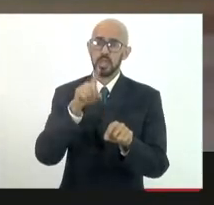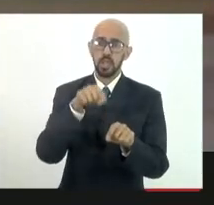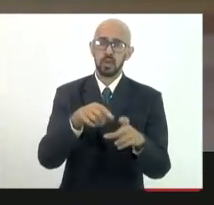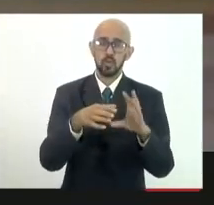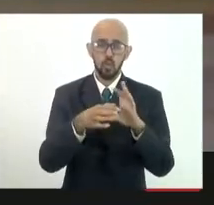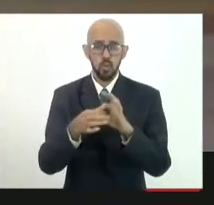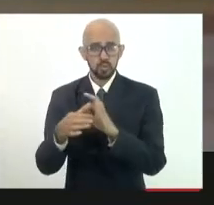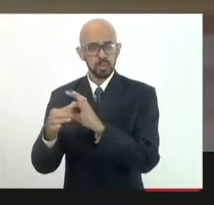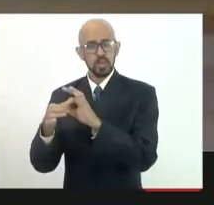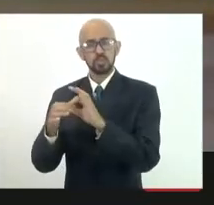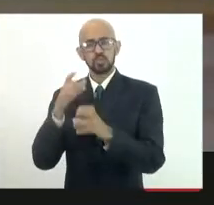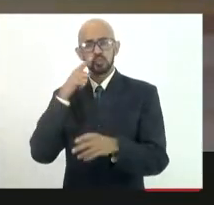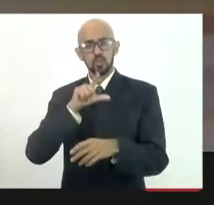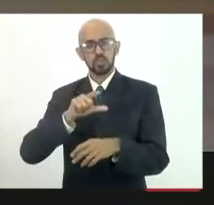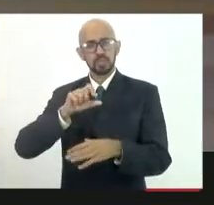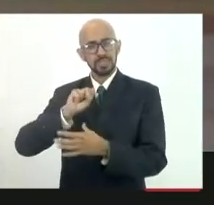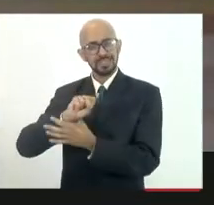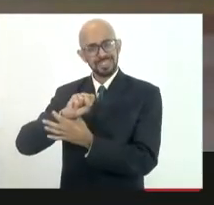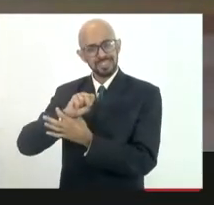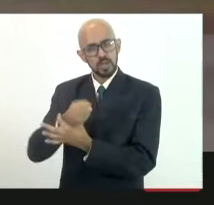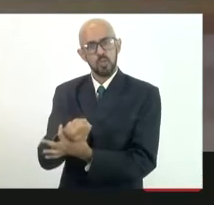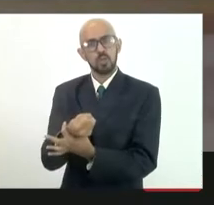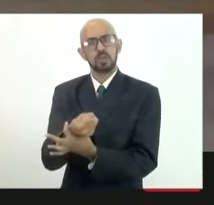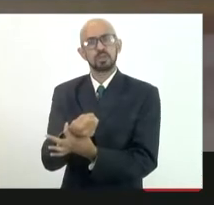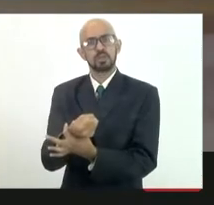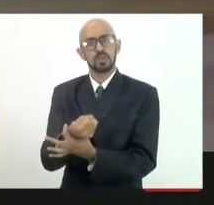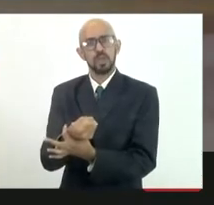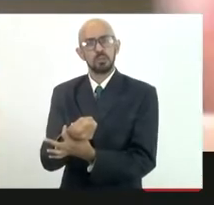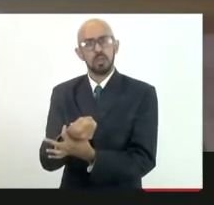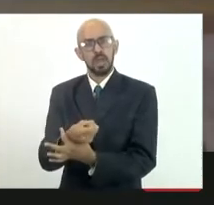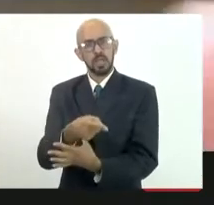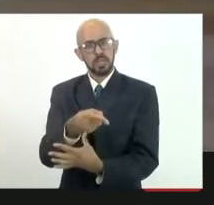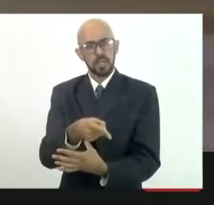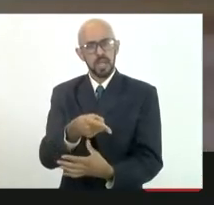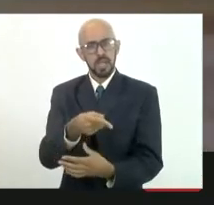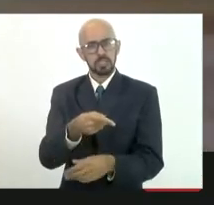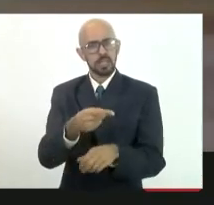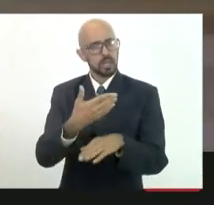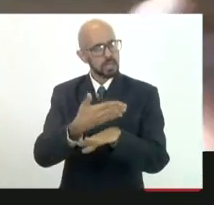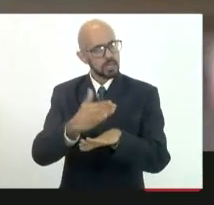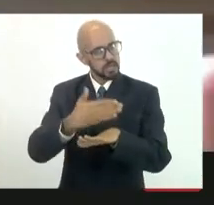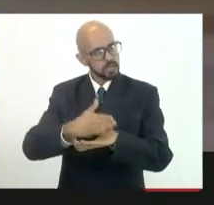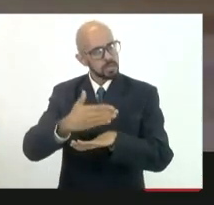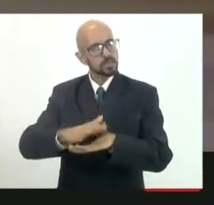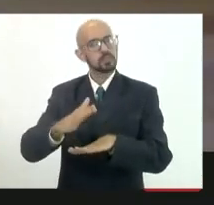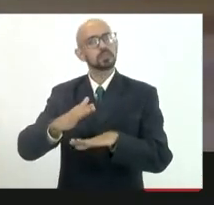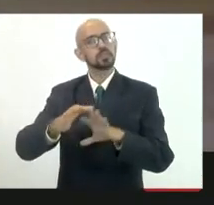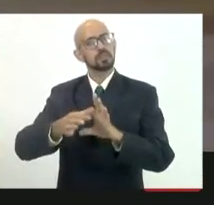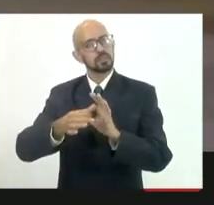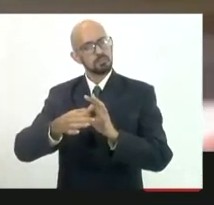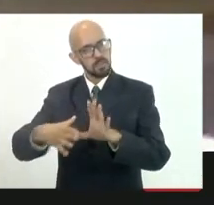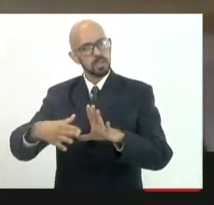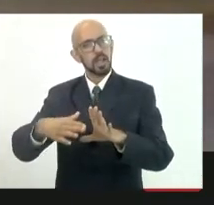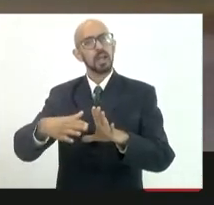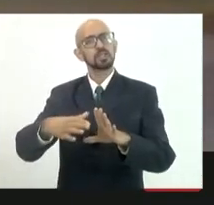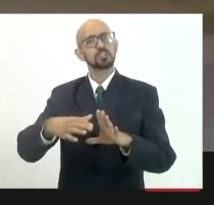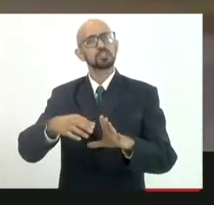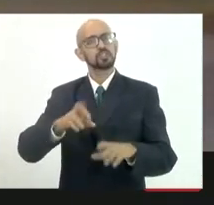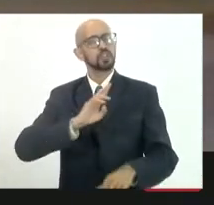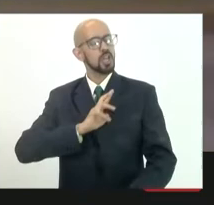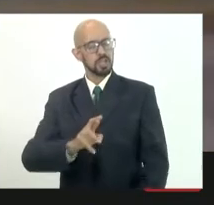de assegurar que esses grupos possam exercer a sua liberdade, a sua dignidade, a sua